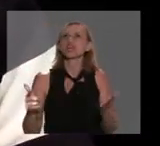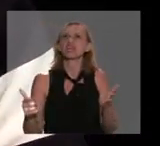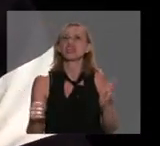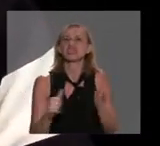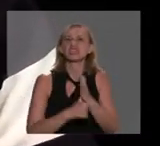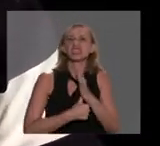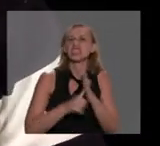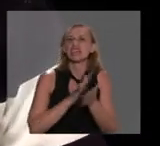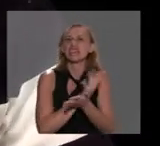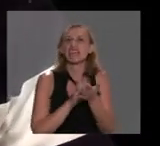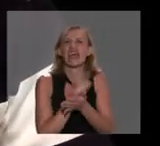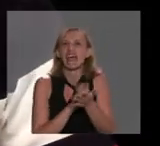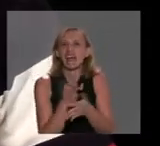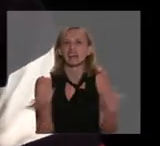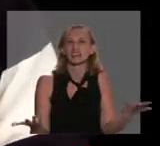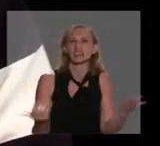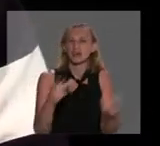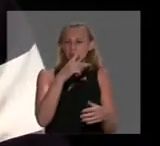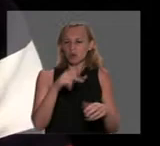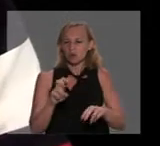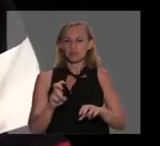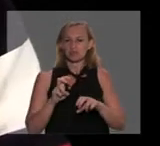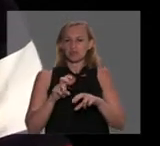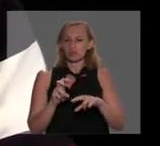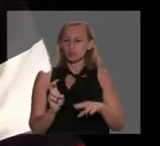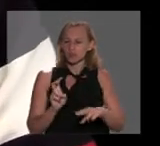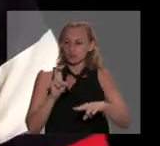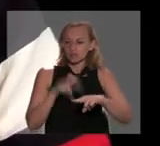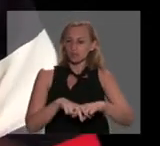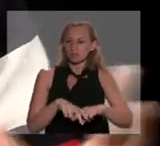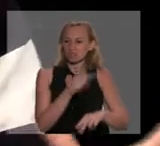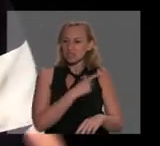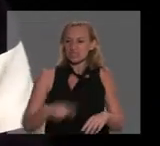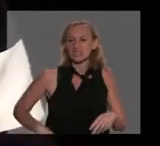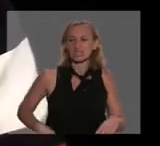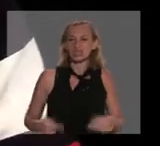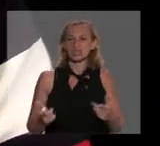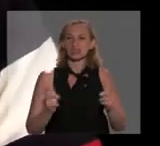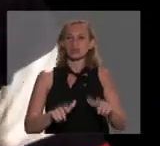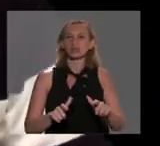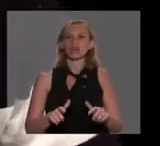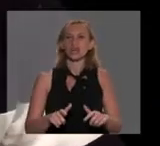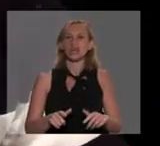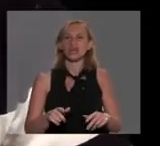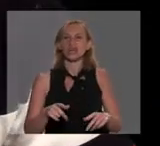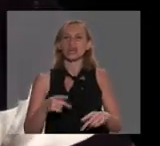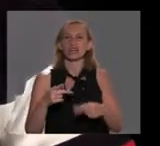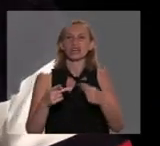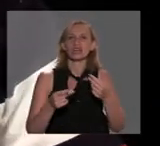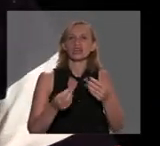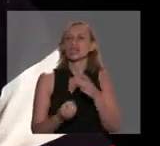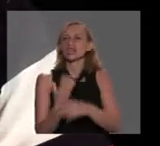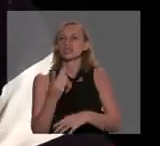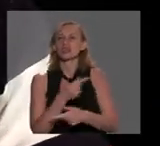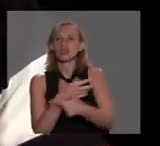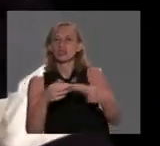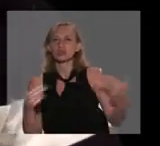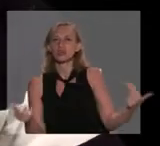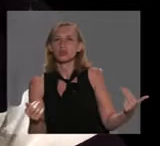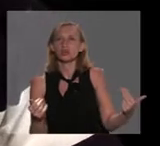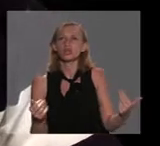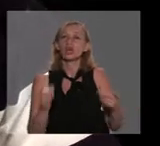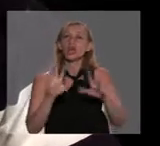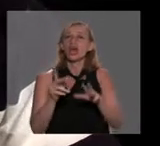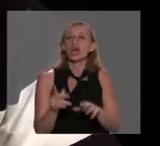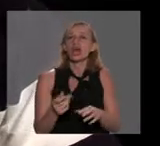houvesse um CNPJ, um assédio, um presidente sentado no lugar, criando pautas. Então, o que a gente